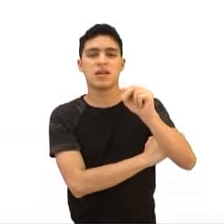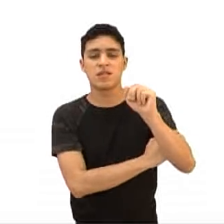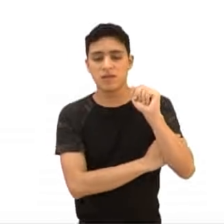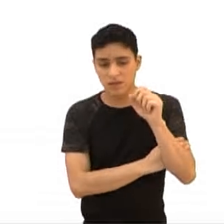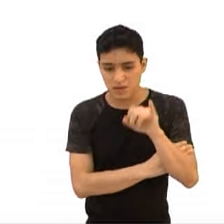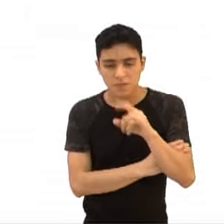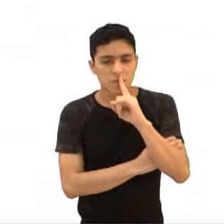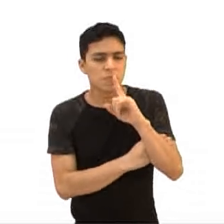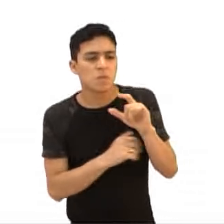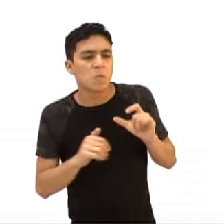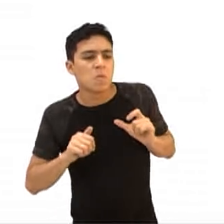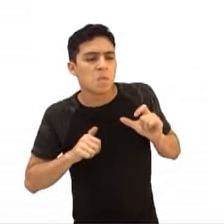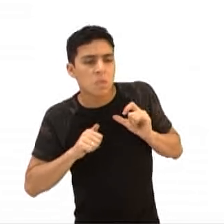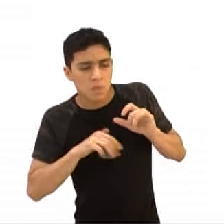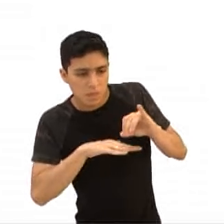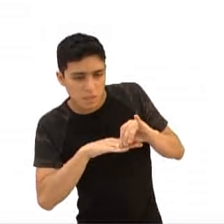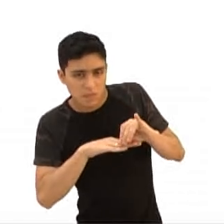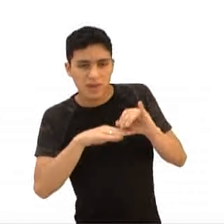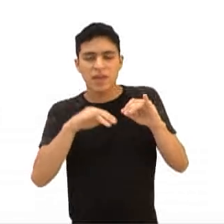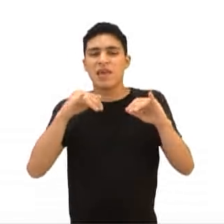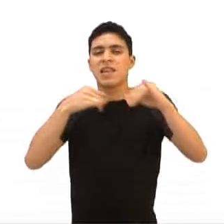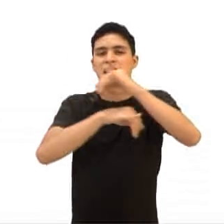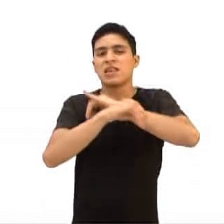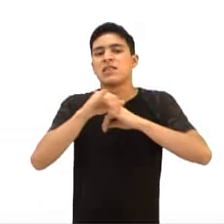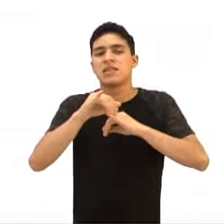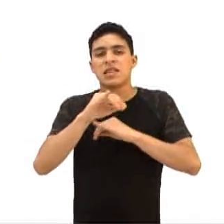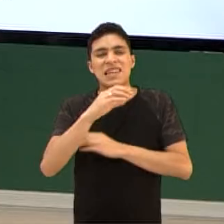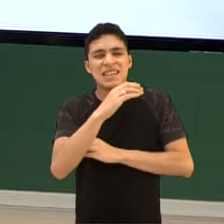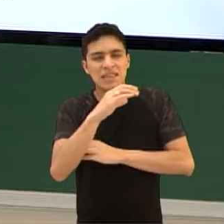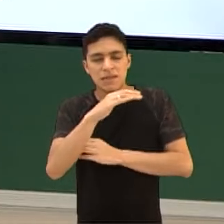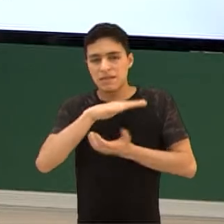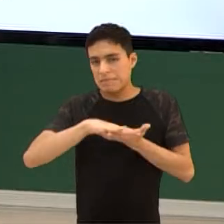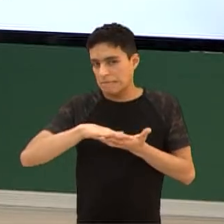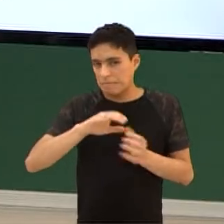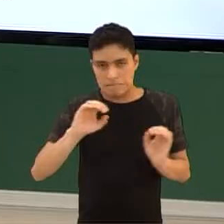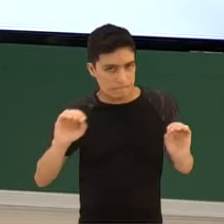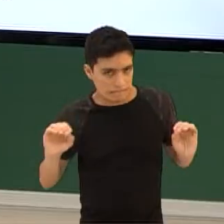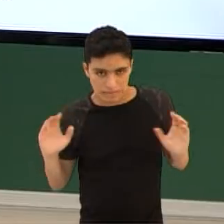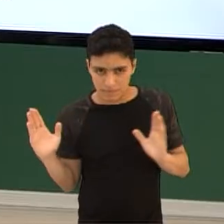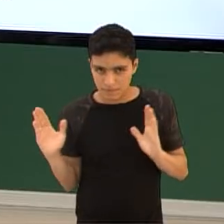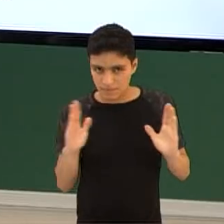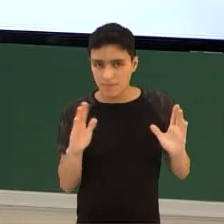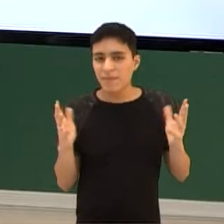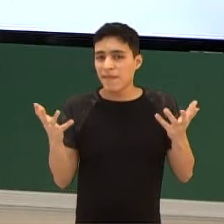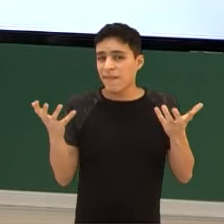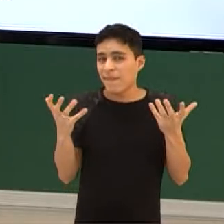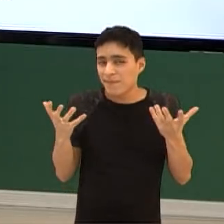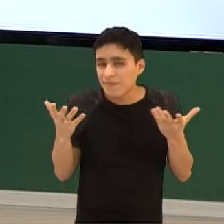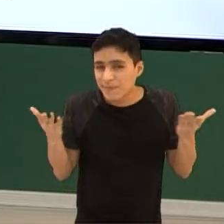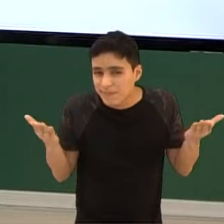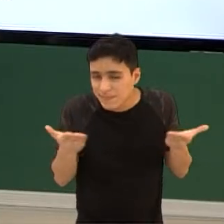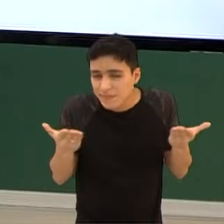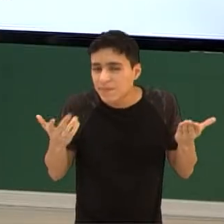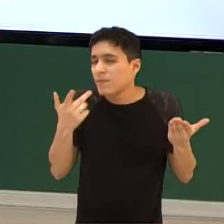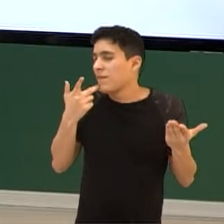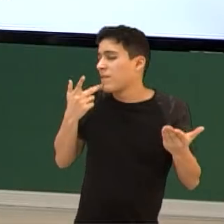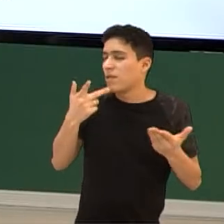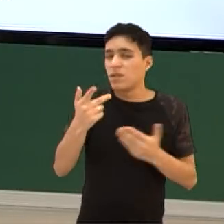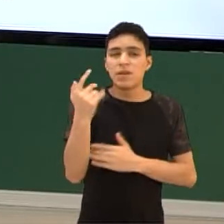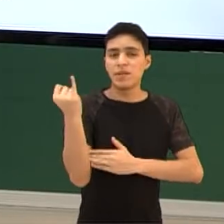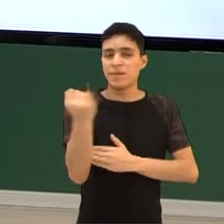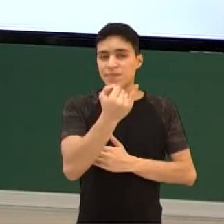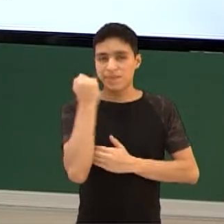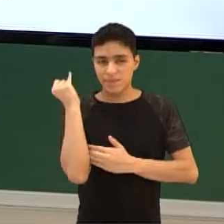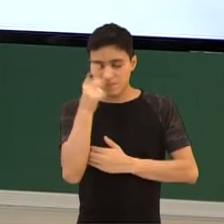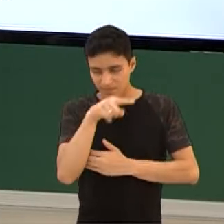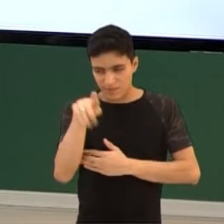está em repouso, a energia cinética é nula, certo? Mas eu quero apontar aqui para vocês um ponto bastante